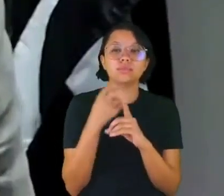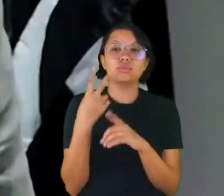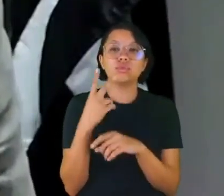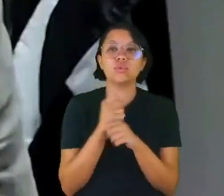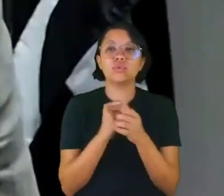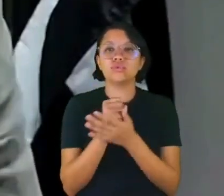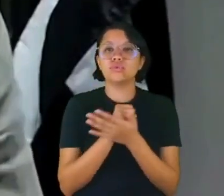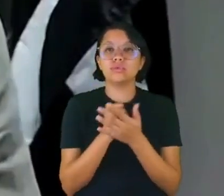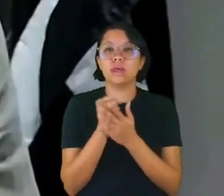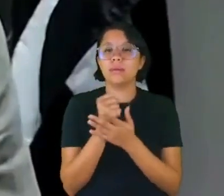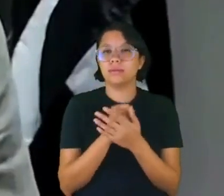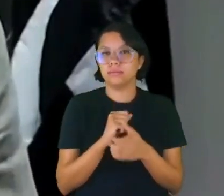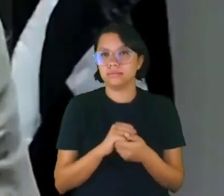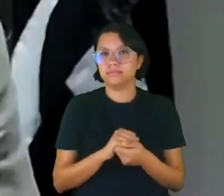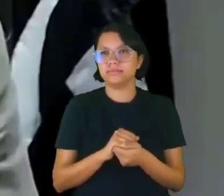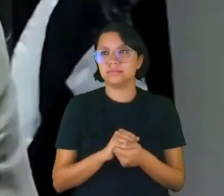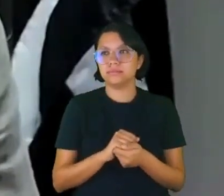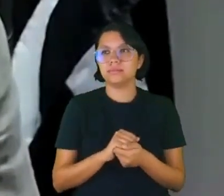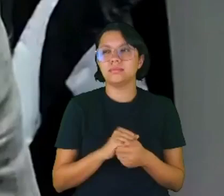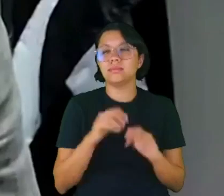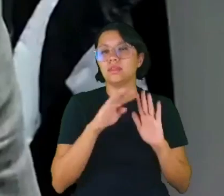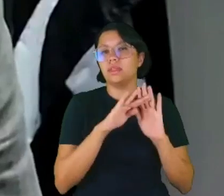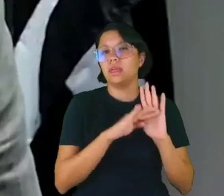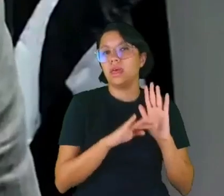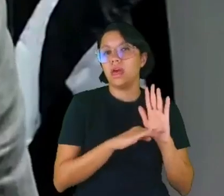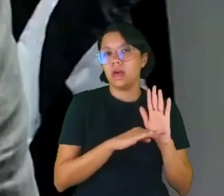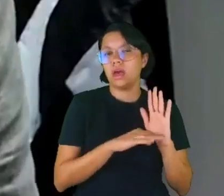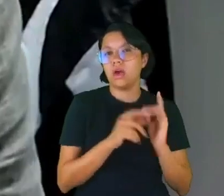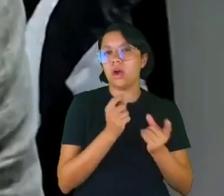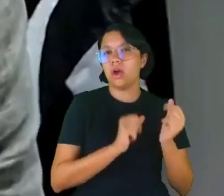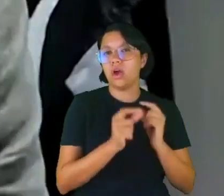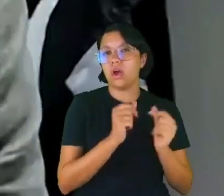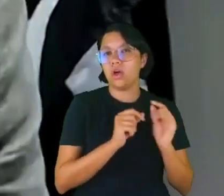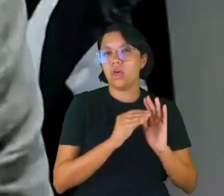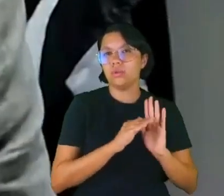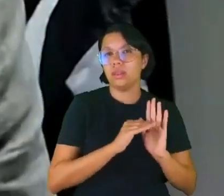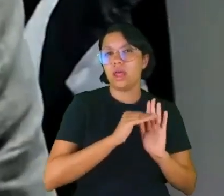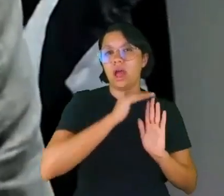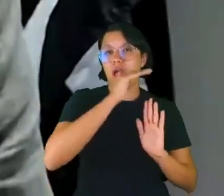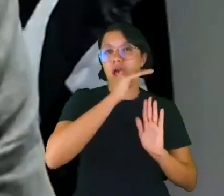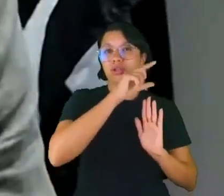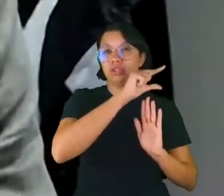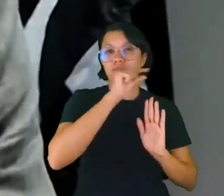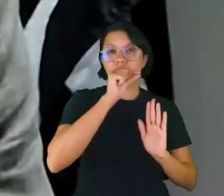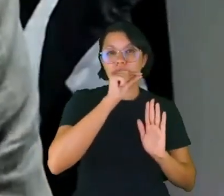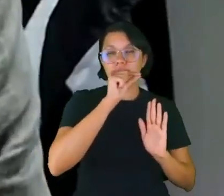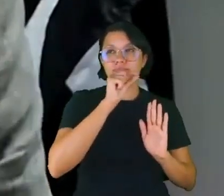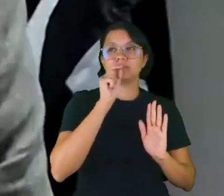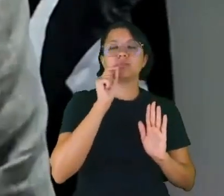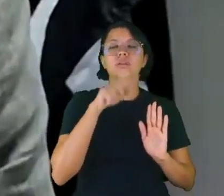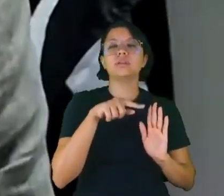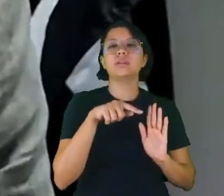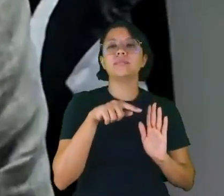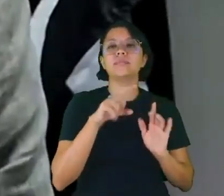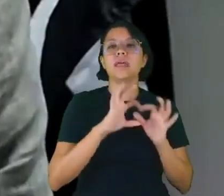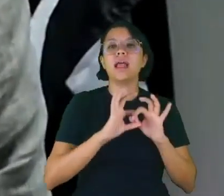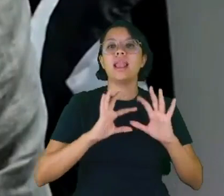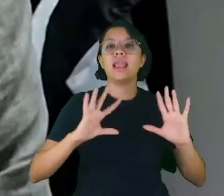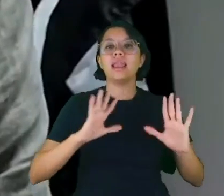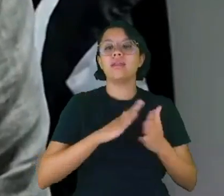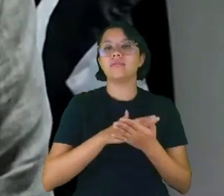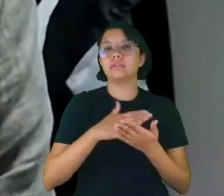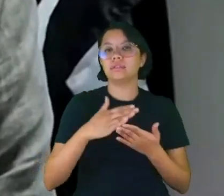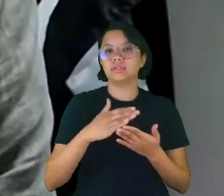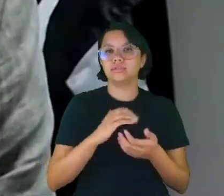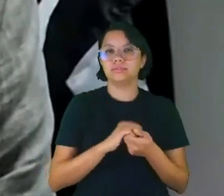2 fundamentos básicos da ordem econômica, que estão lá no caput, qual seja a livre